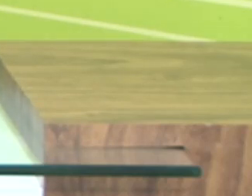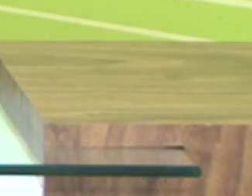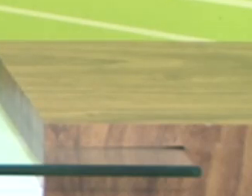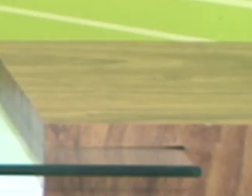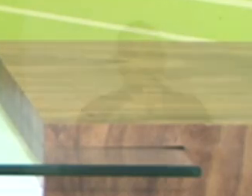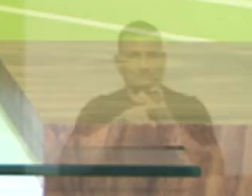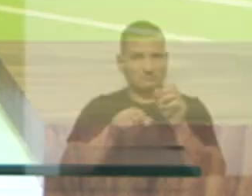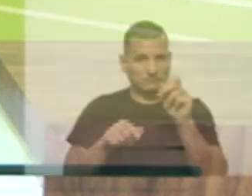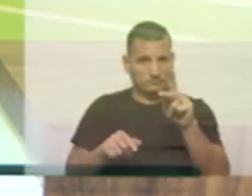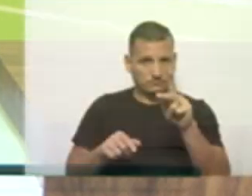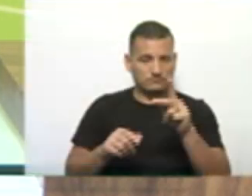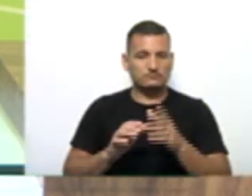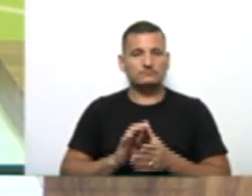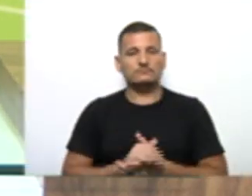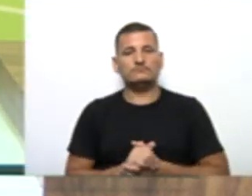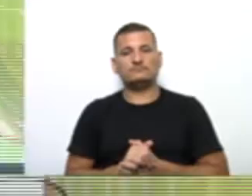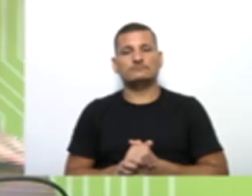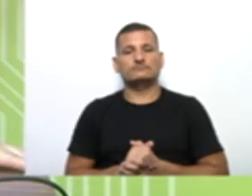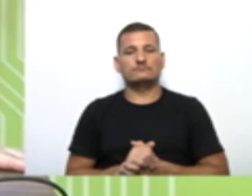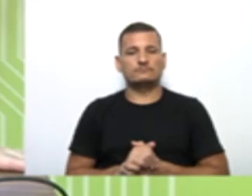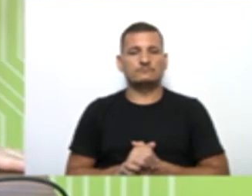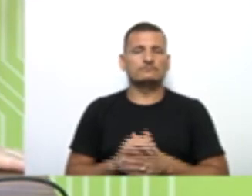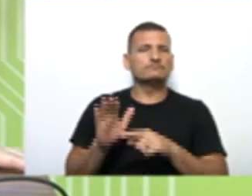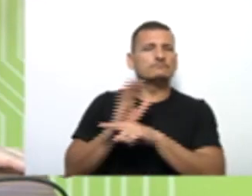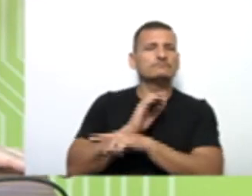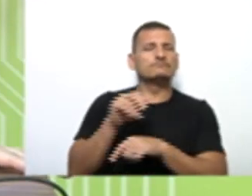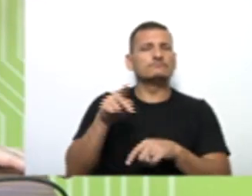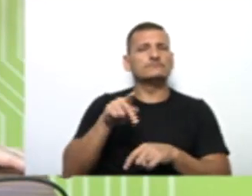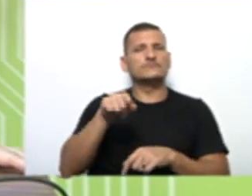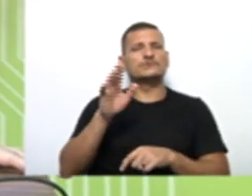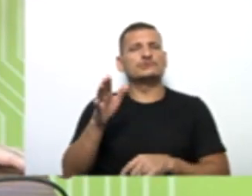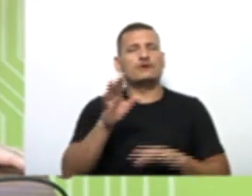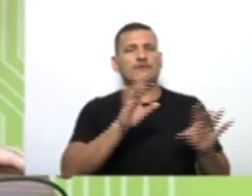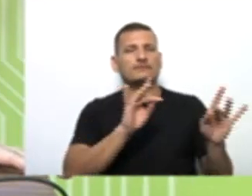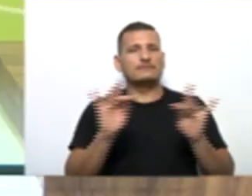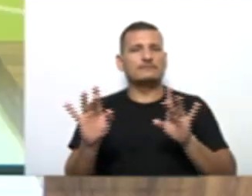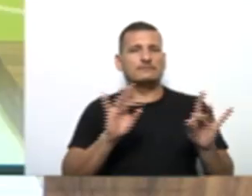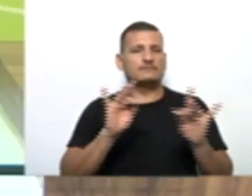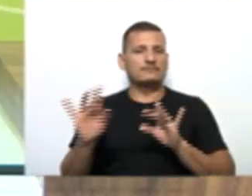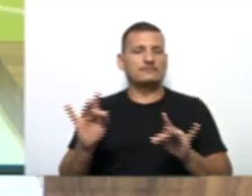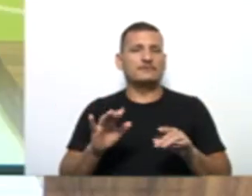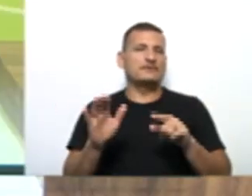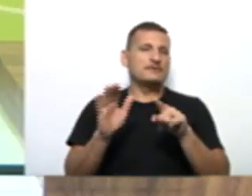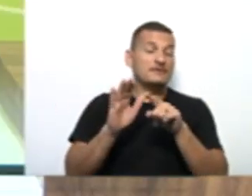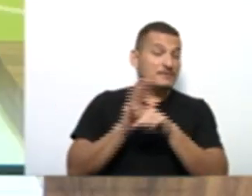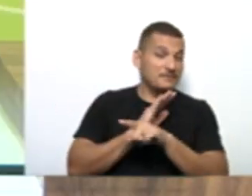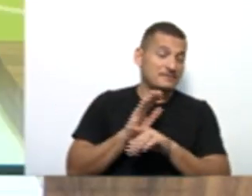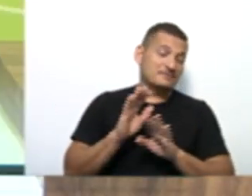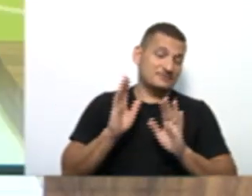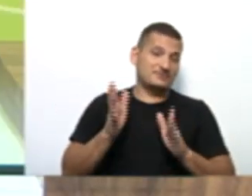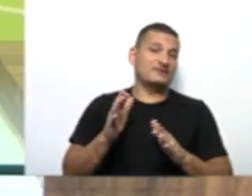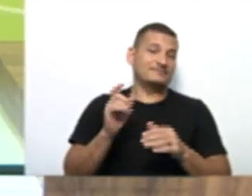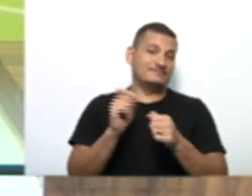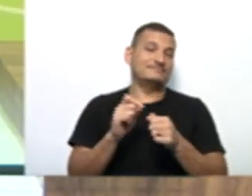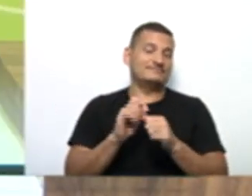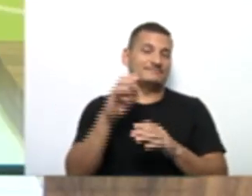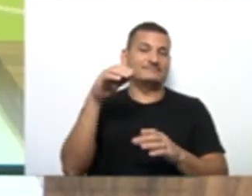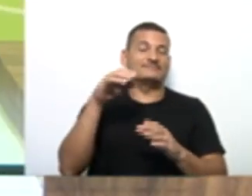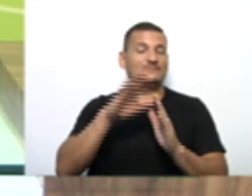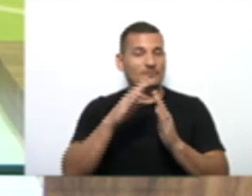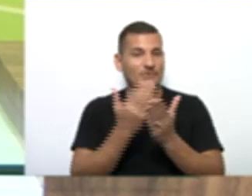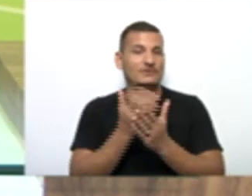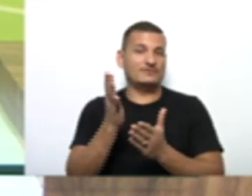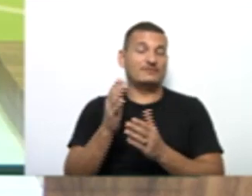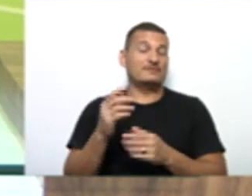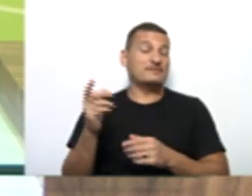informação, ok? Professor Cássio, o senhor já copiou e colou? Professora, eu fiz isso uma vez na escola. Minha